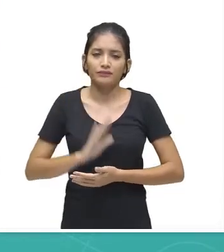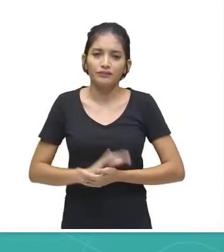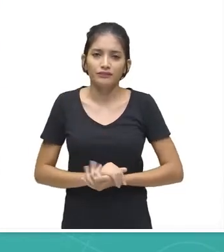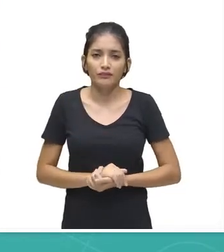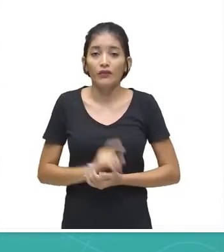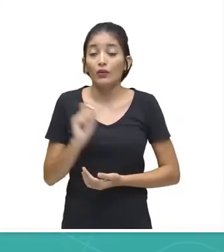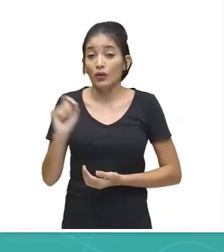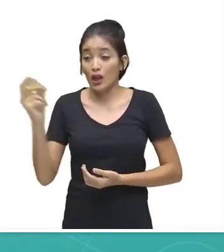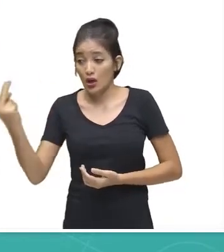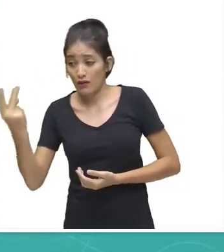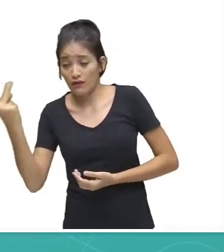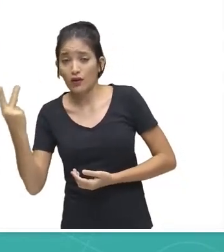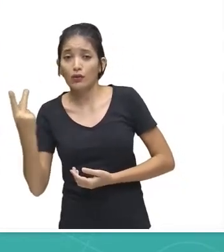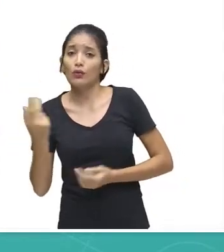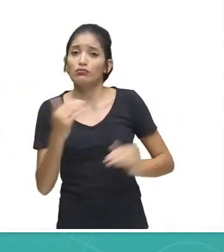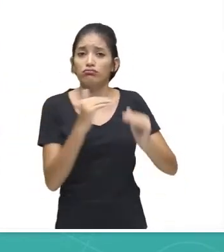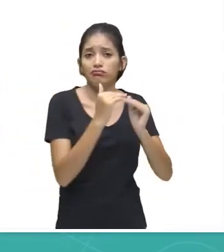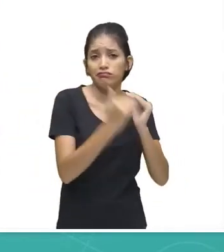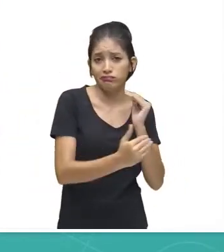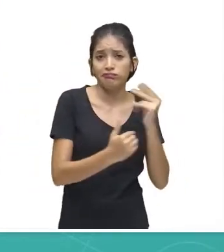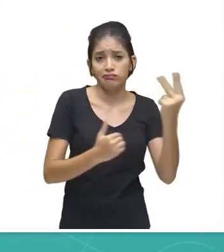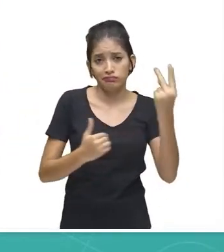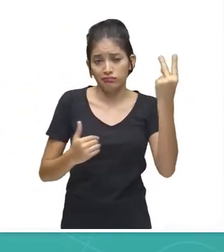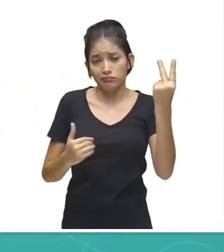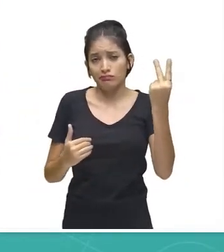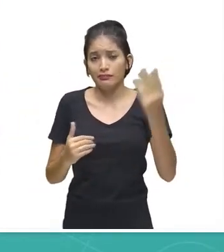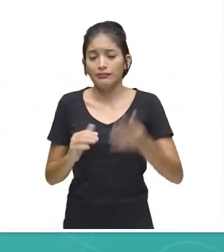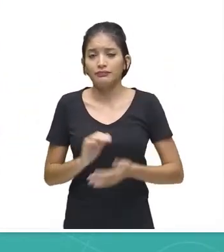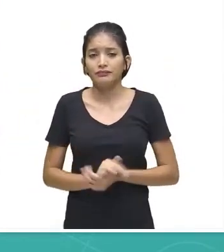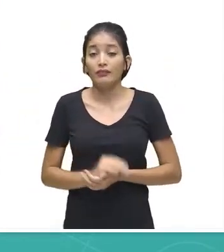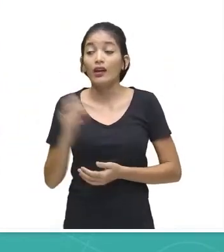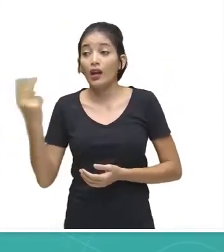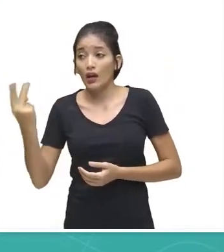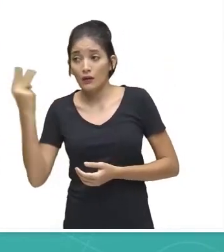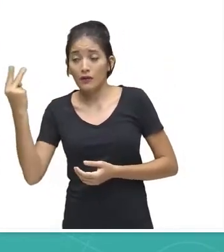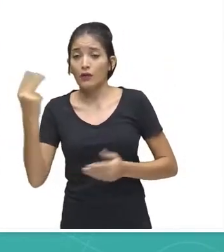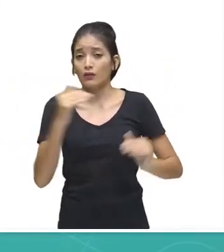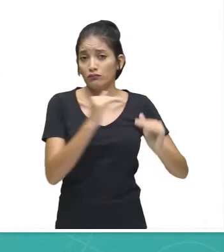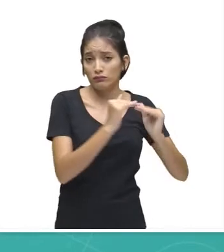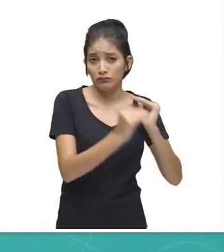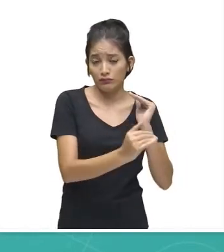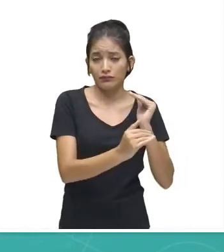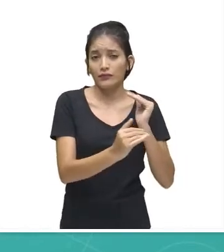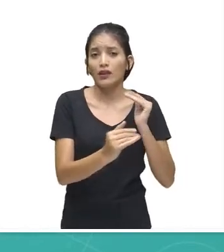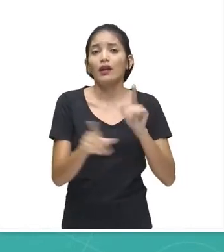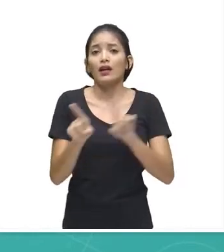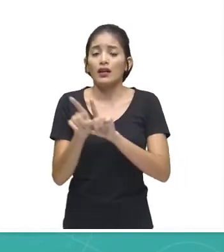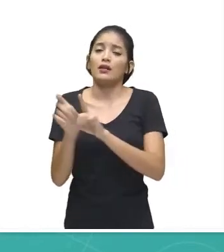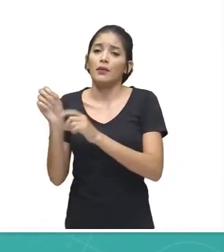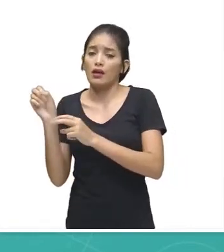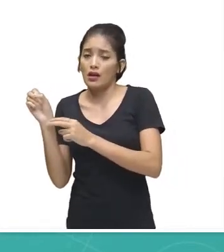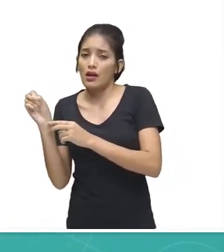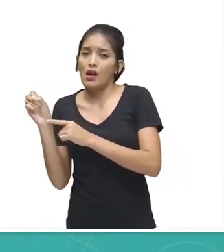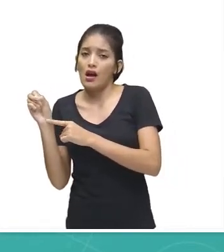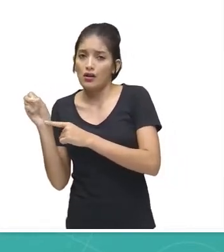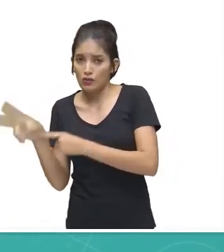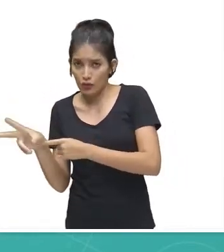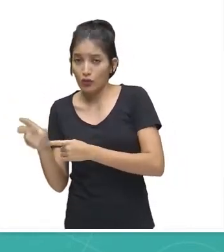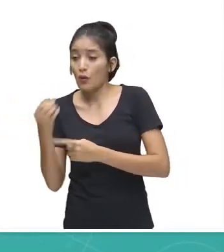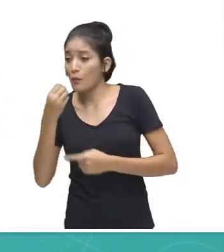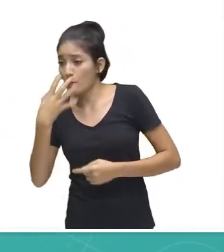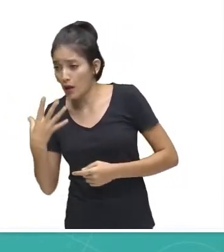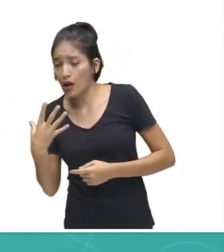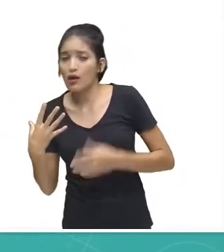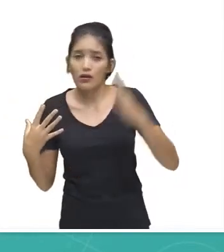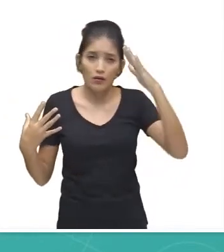um valor e um contravalor. E o valor e o contravalor também é a dicotomia entre o bem e o mal. Aquilo que é